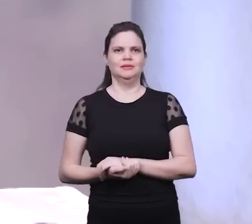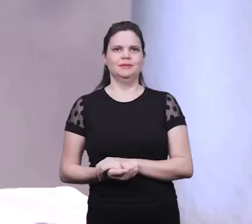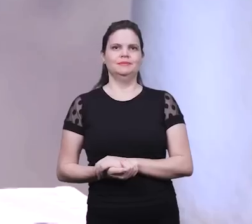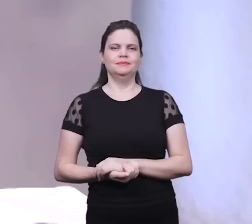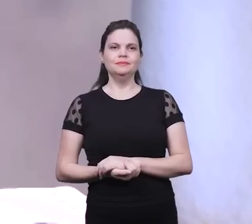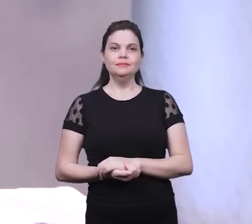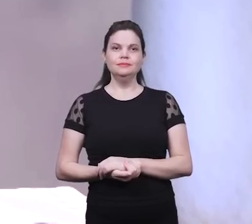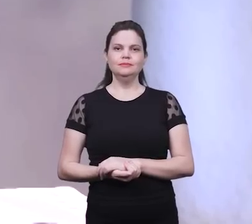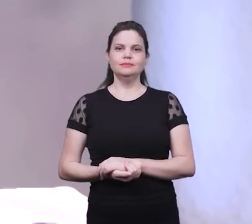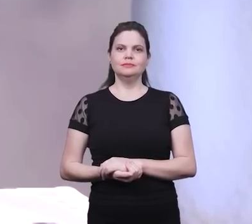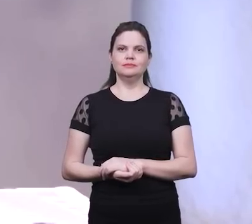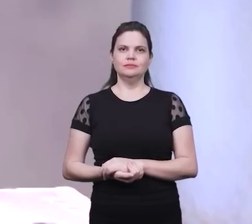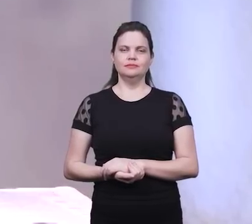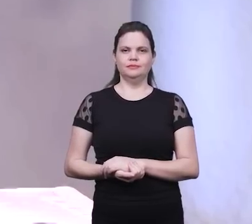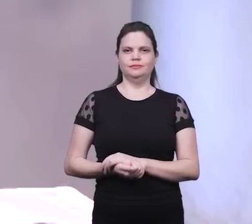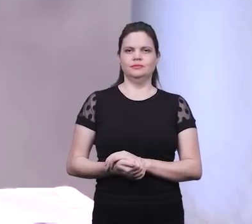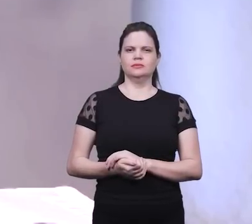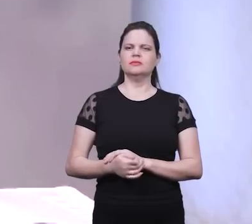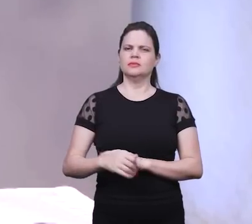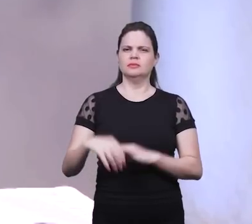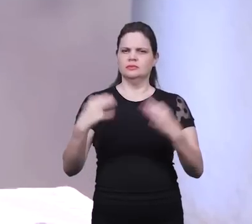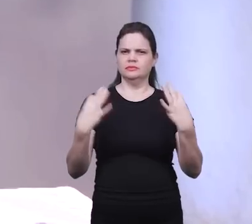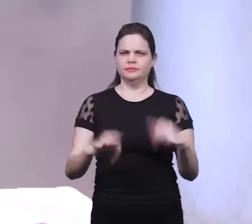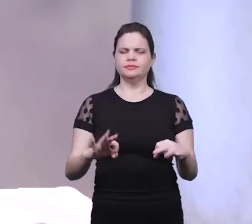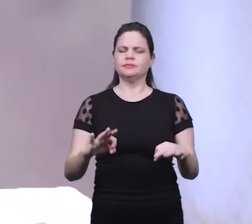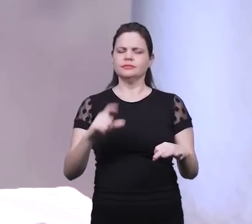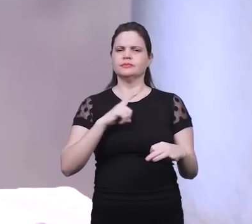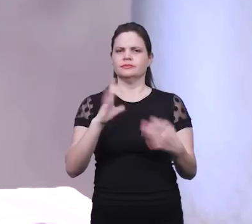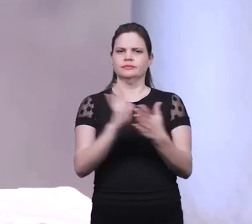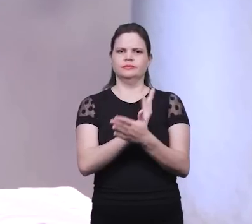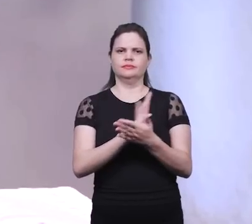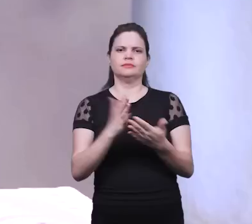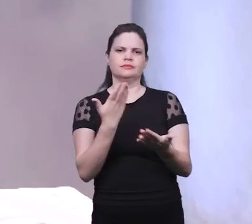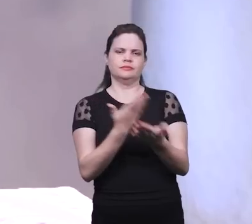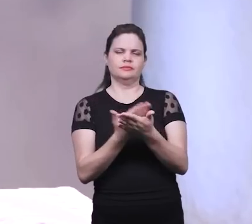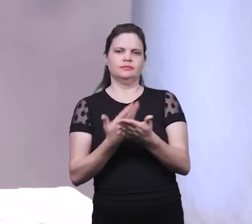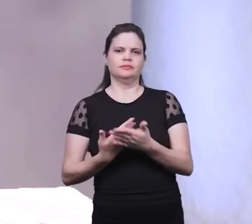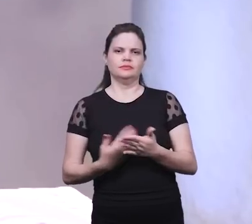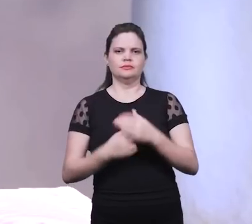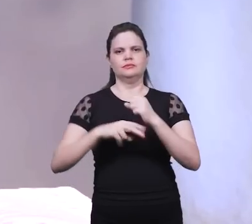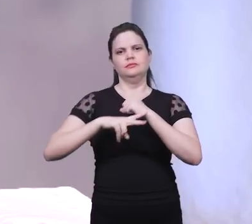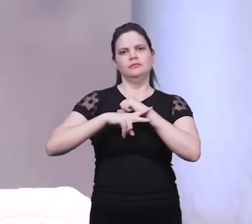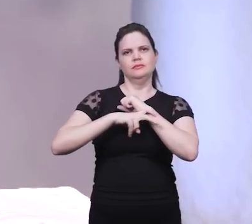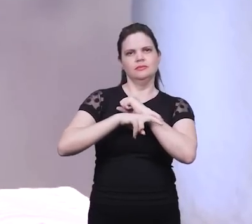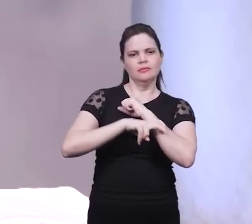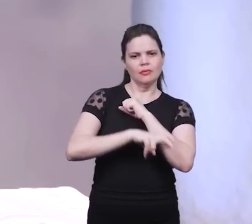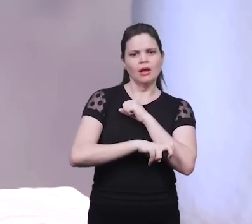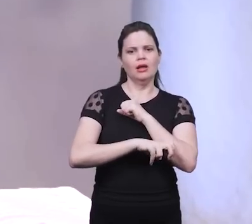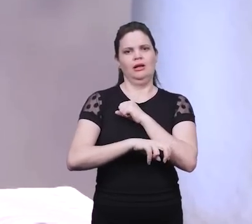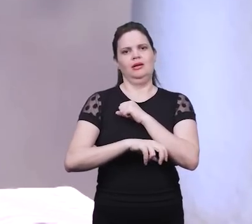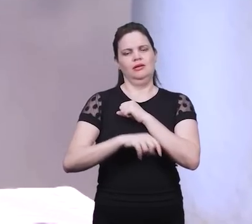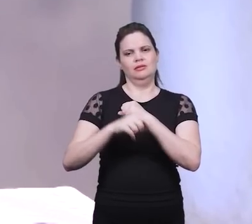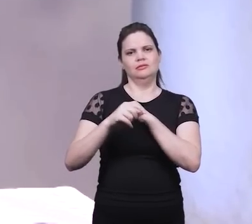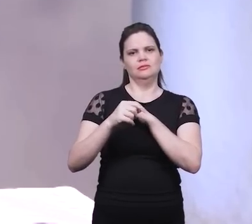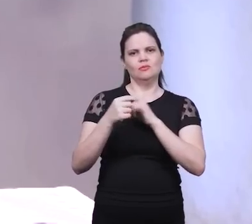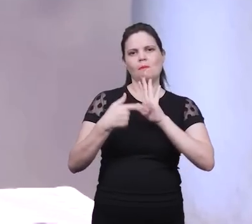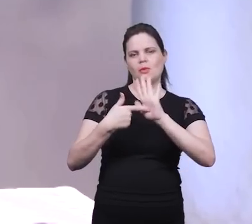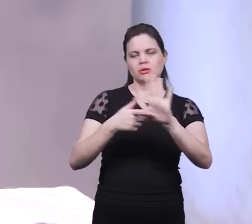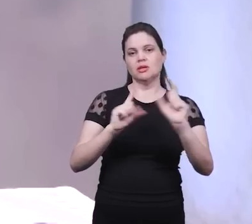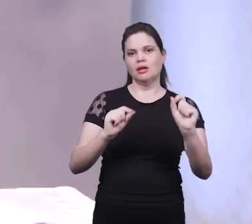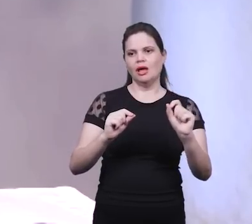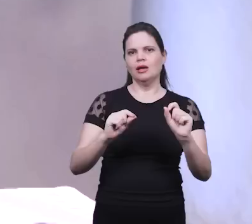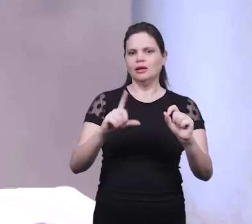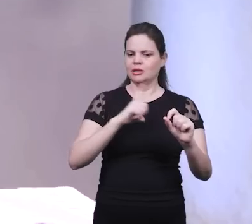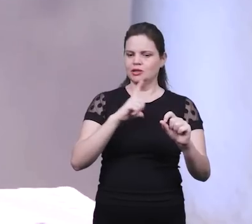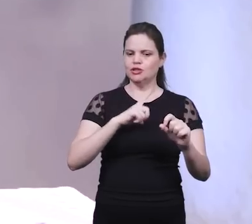falamos anteriormente, os arqueólogos já indicam que ali todos buscavam cura ali, inclusive até os romanos, que dominavam na